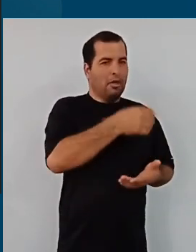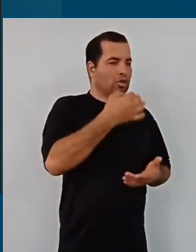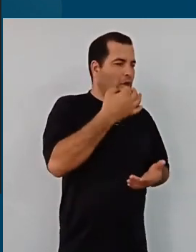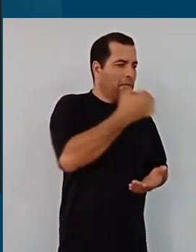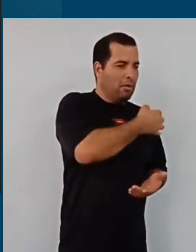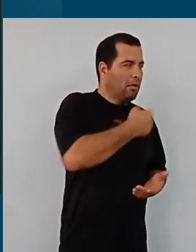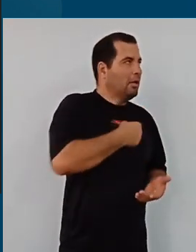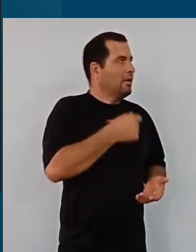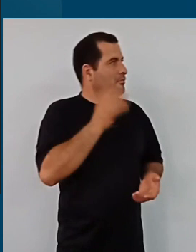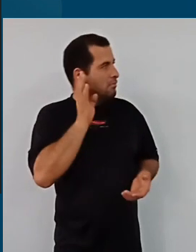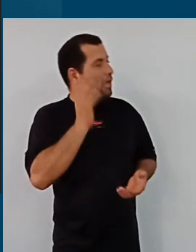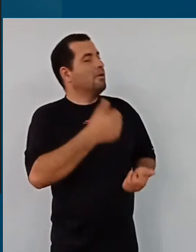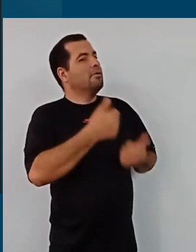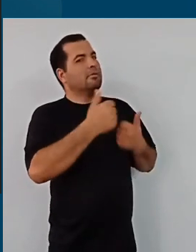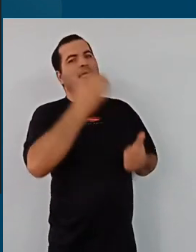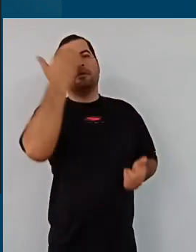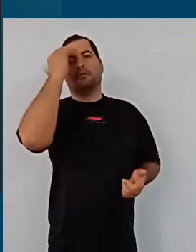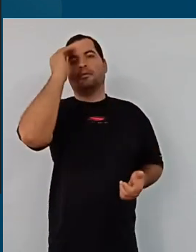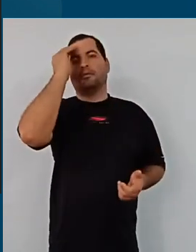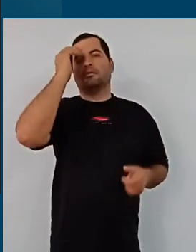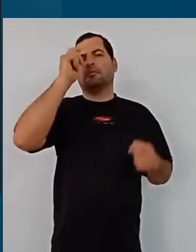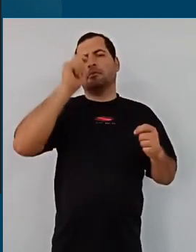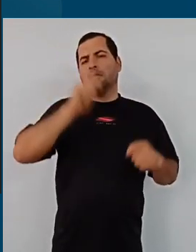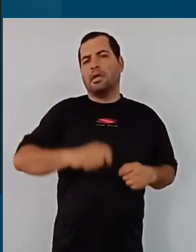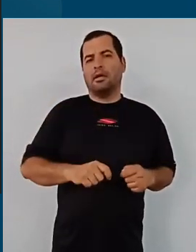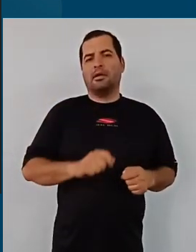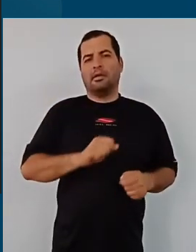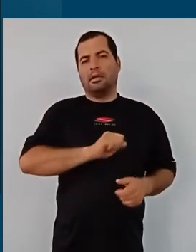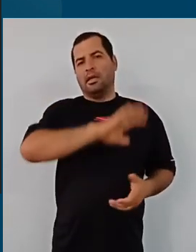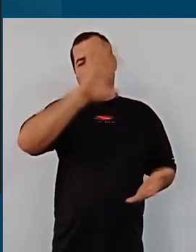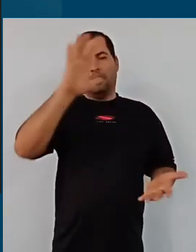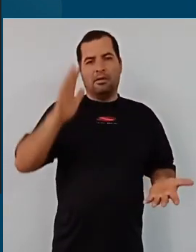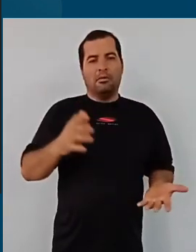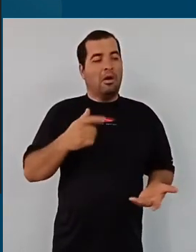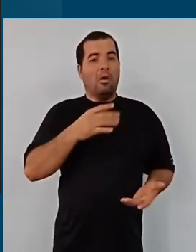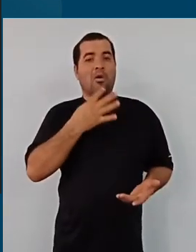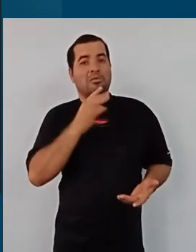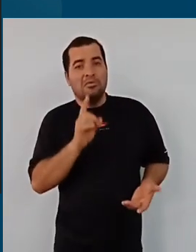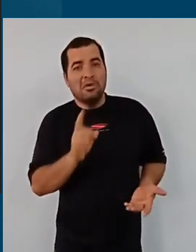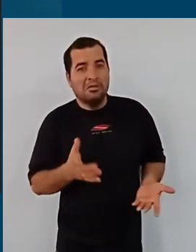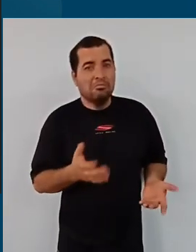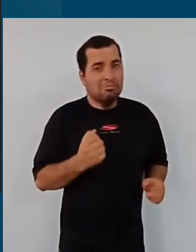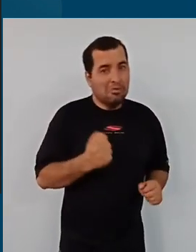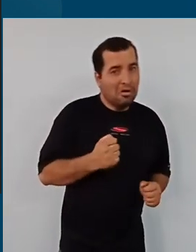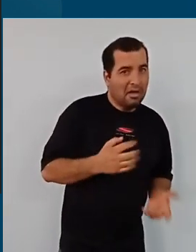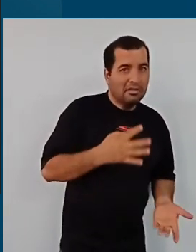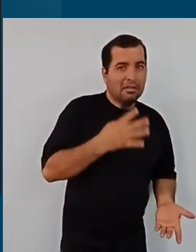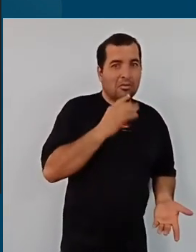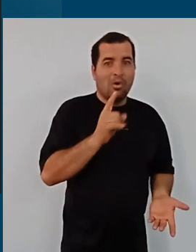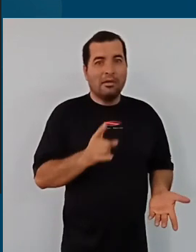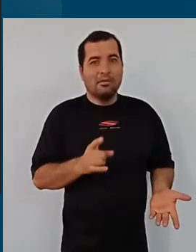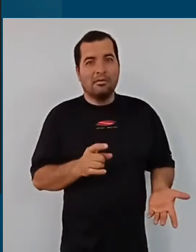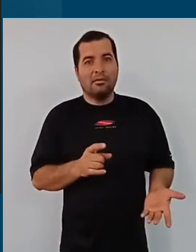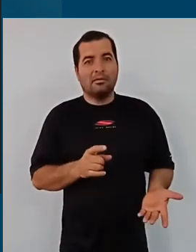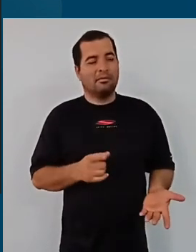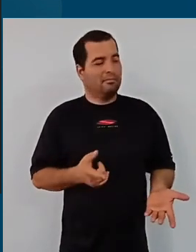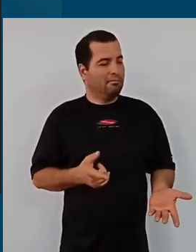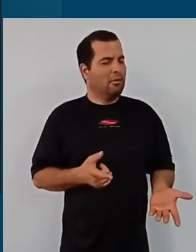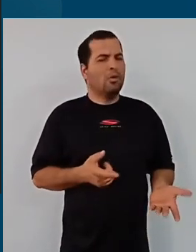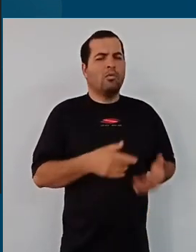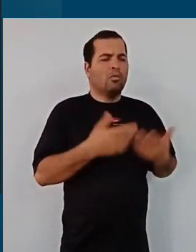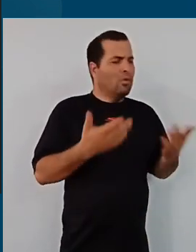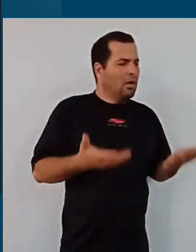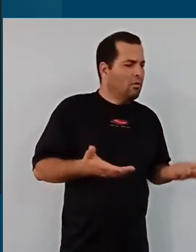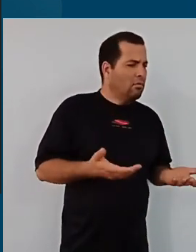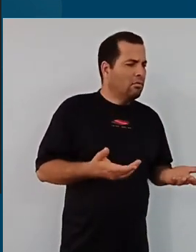para mim e explique o problema para mim. Se eu não conheço, se eu não consigo